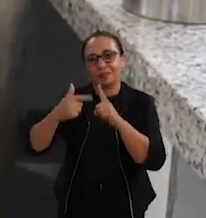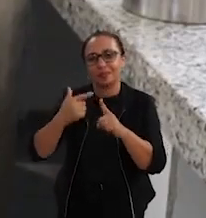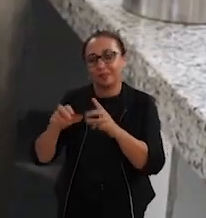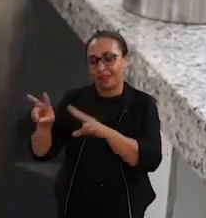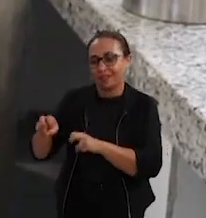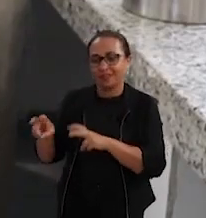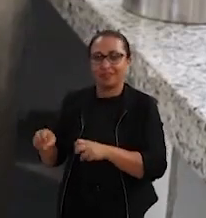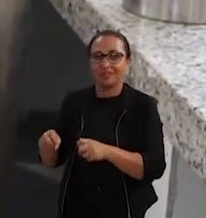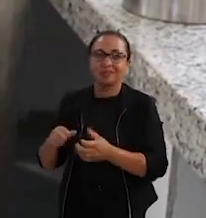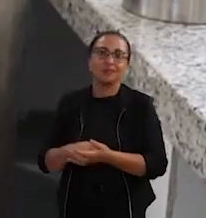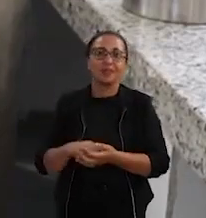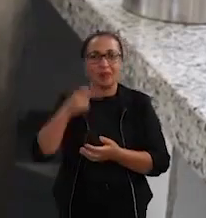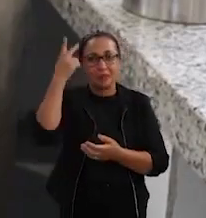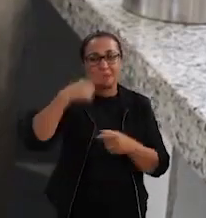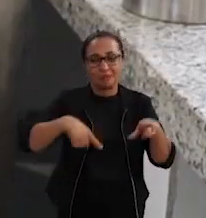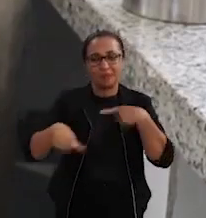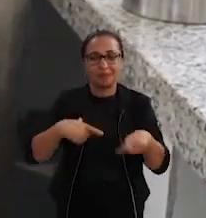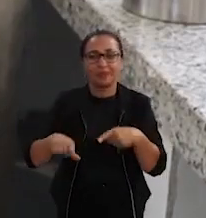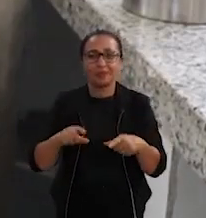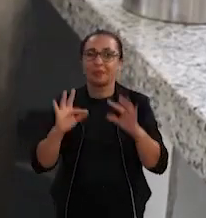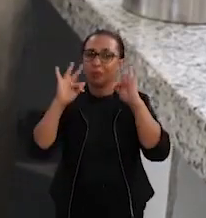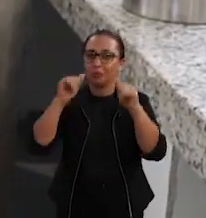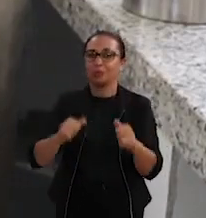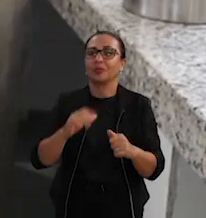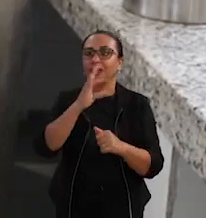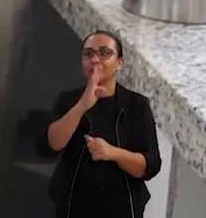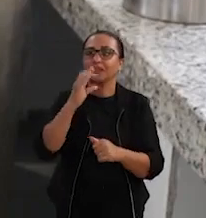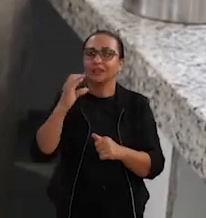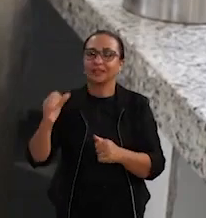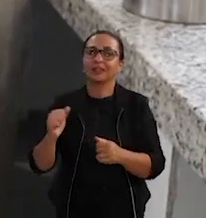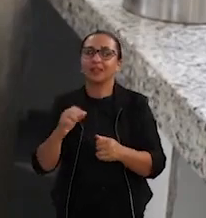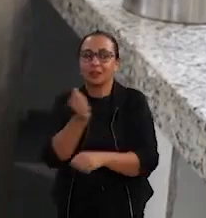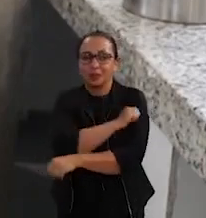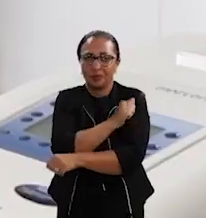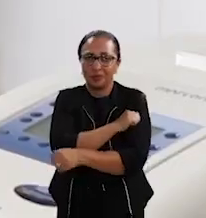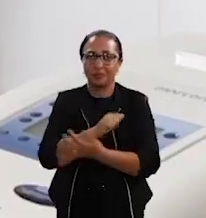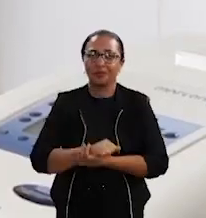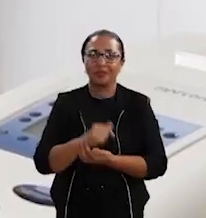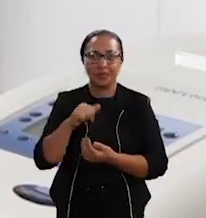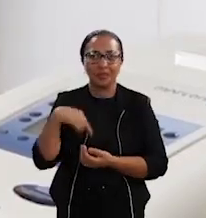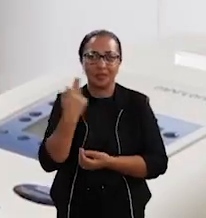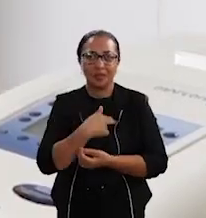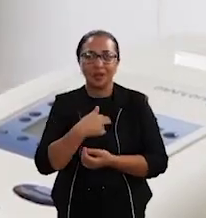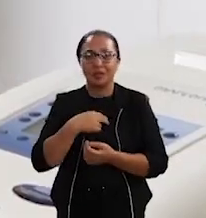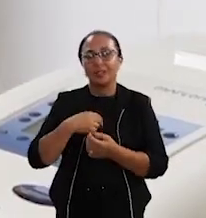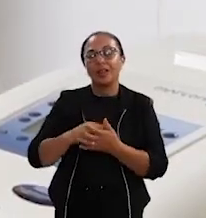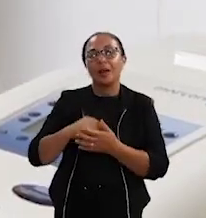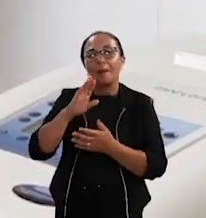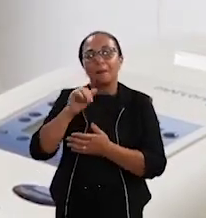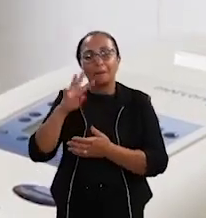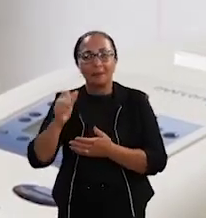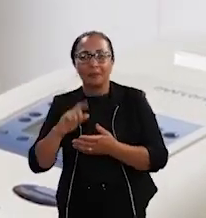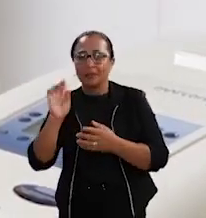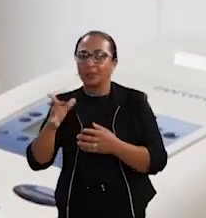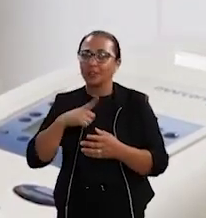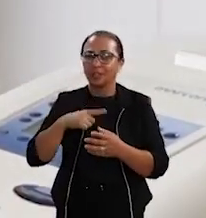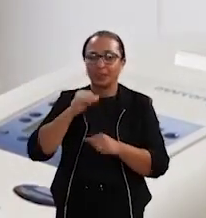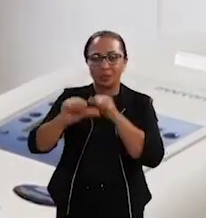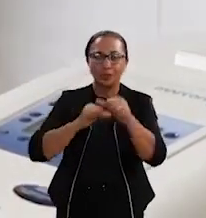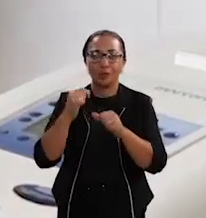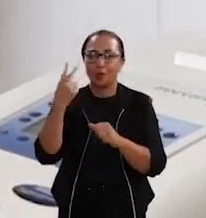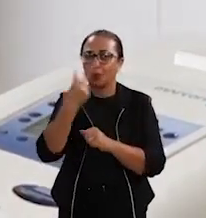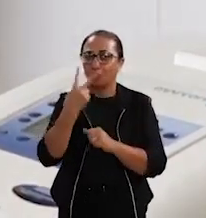os eventos do campus e para os trabalhos de conclusão de curso dos alunos. Aqui no Campus Batalha, a gente já desenvolveu